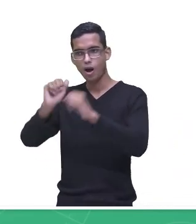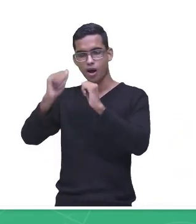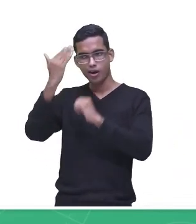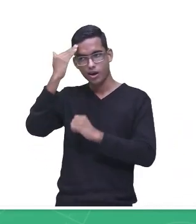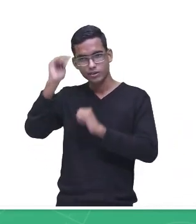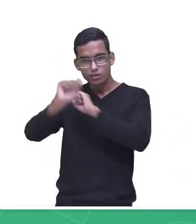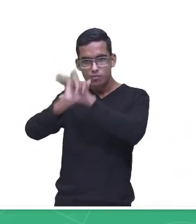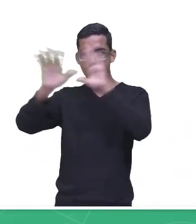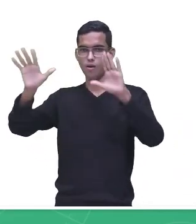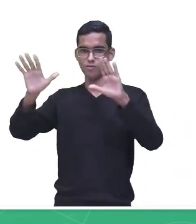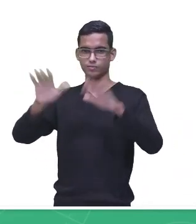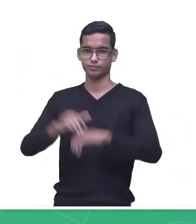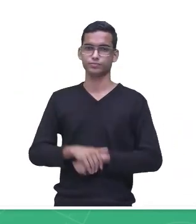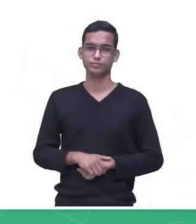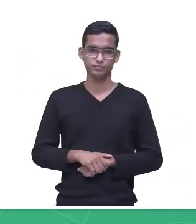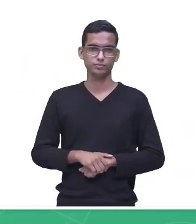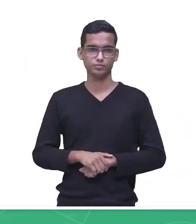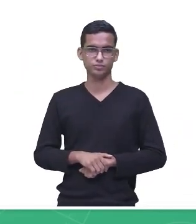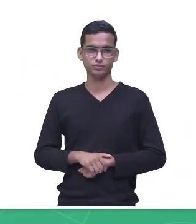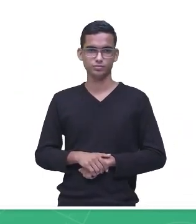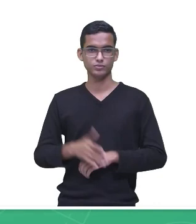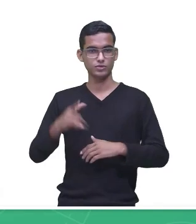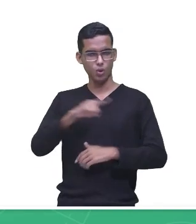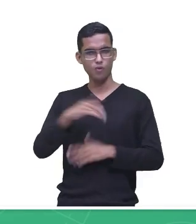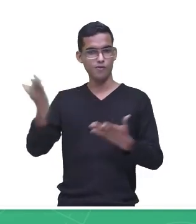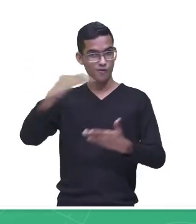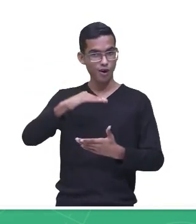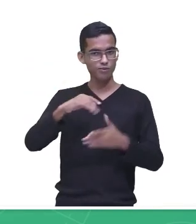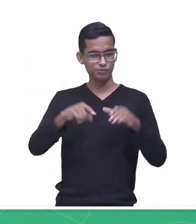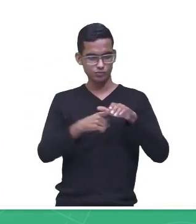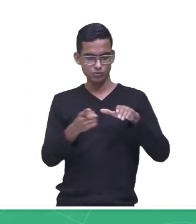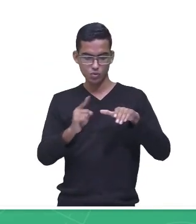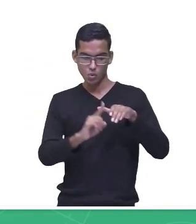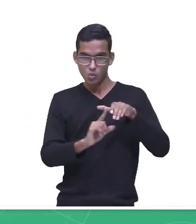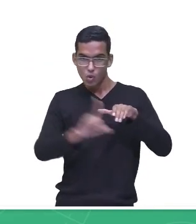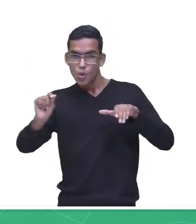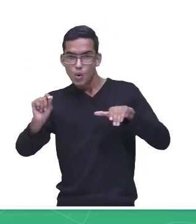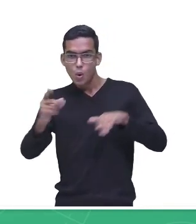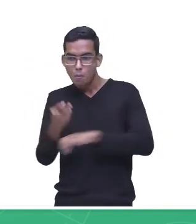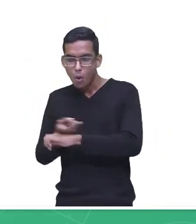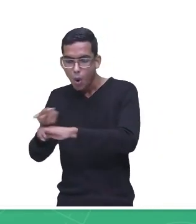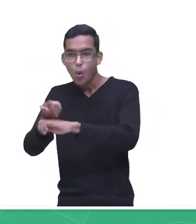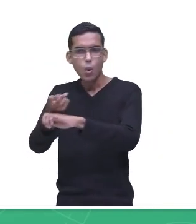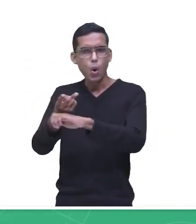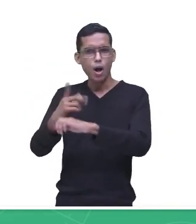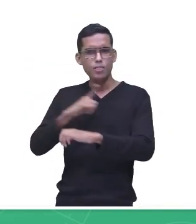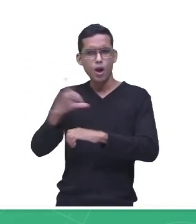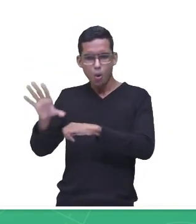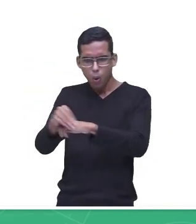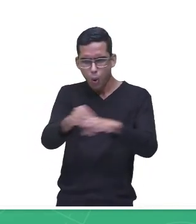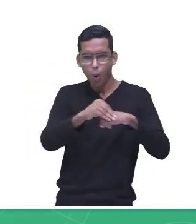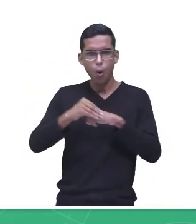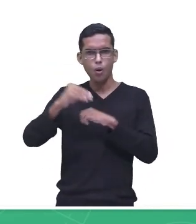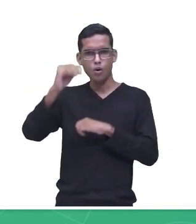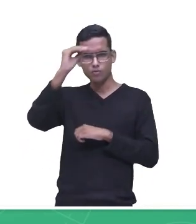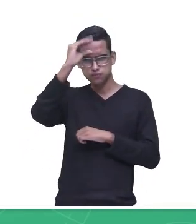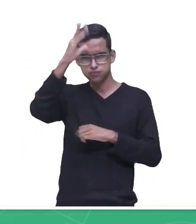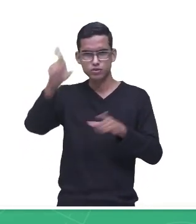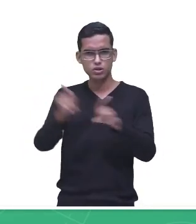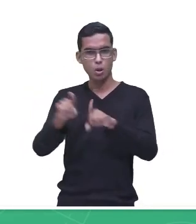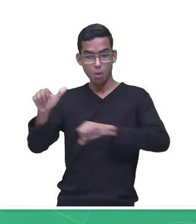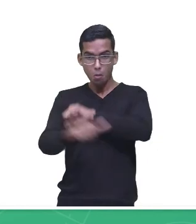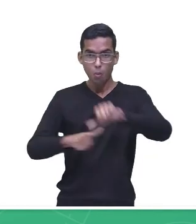então sair desse mundo das sombras? Vamos sair dessa caverna? Vamos buscar cada vez mais conhecimento? Vamos transformar essa